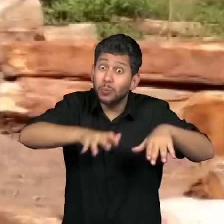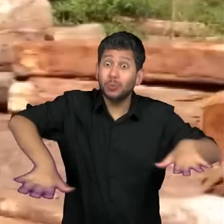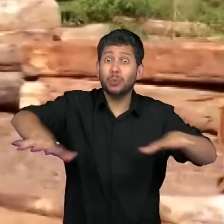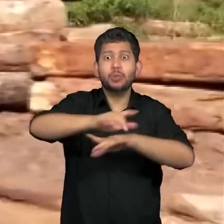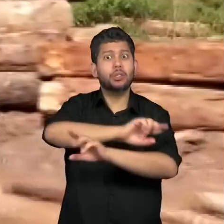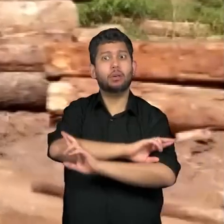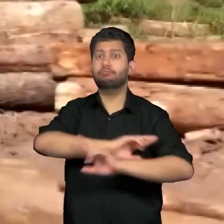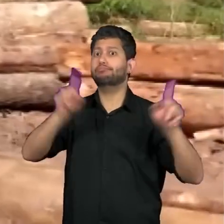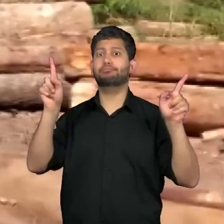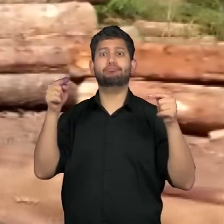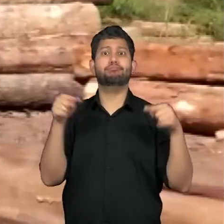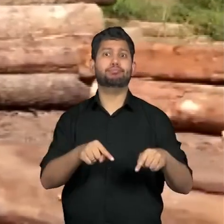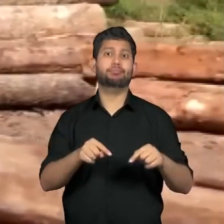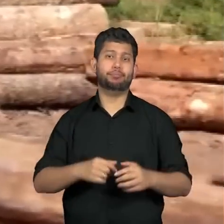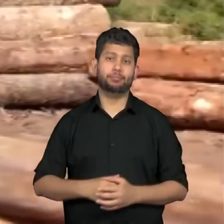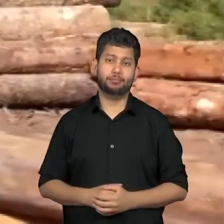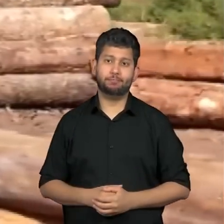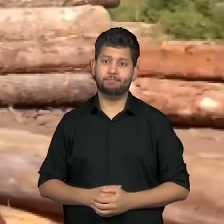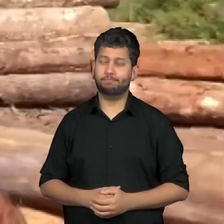florestal.